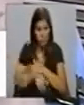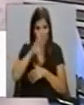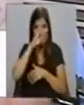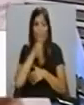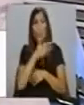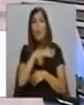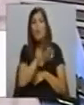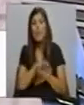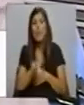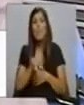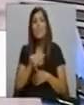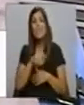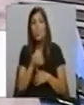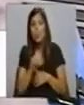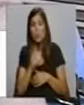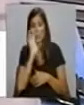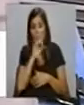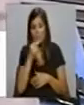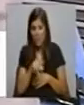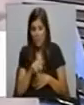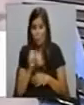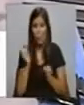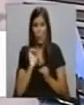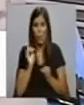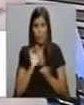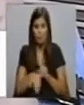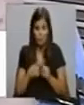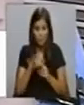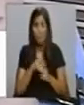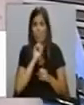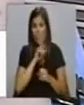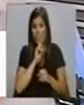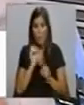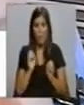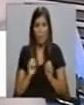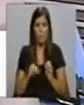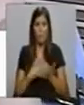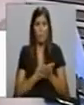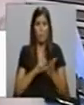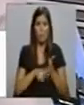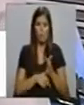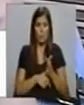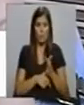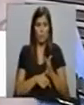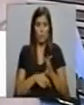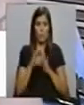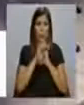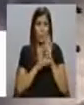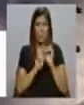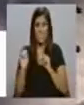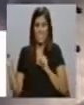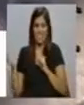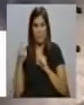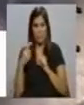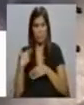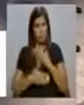lítio, se o mineral tem lítio suficiente para justificar a escavação. O que é que isto vai permitir? Tornar o processo mais rápido, mais